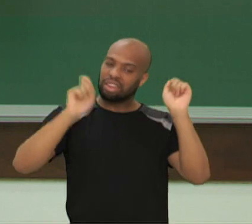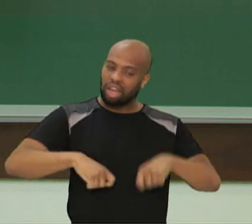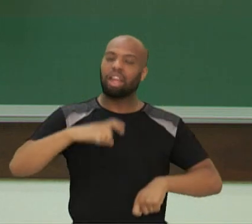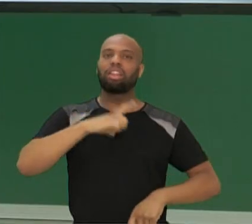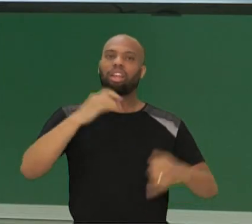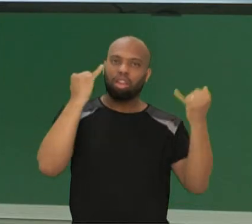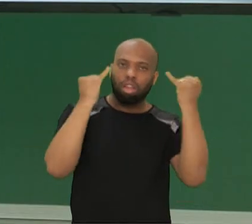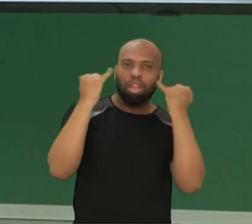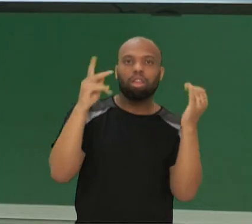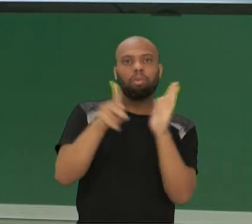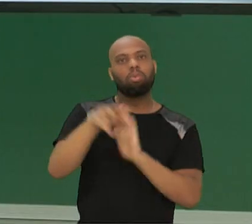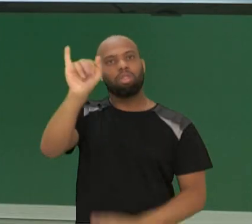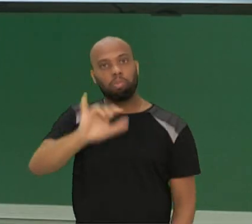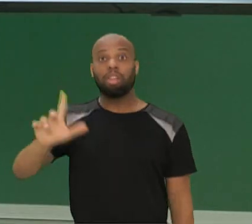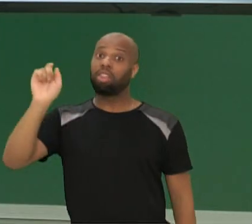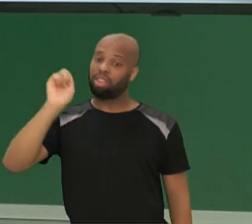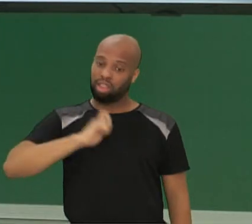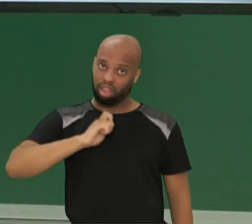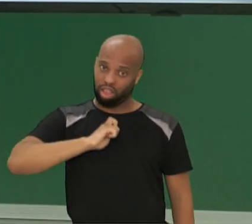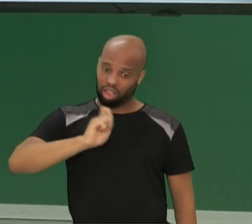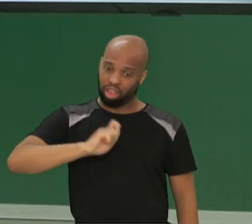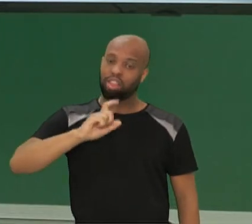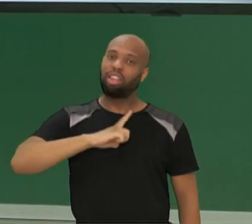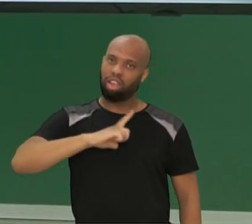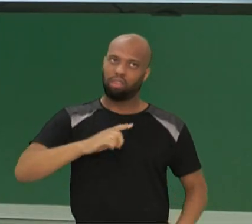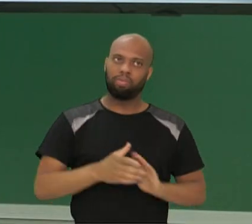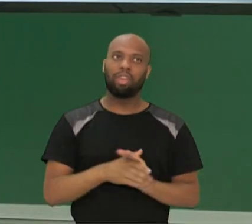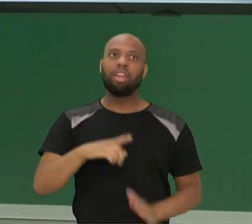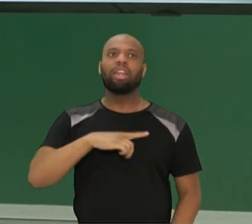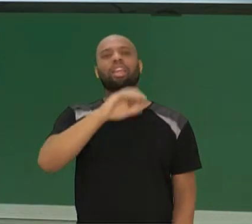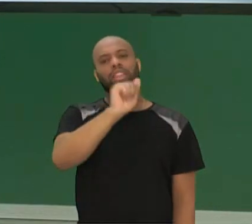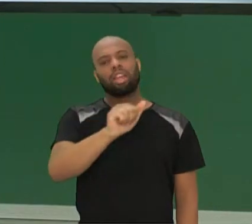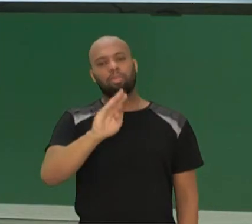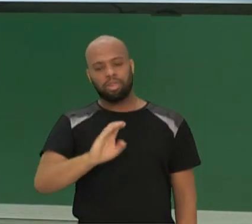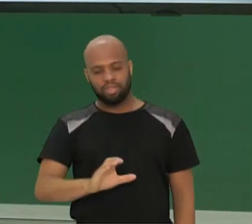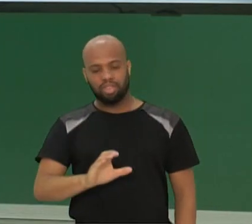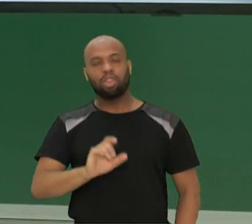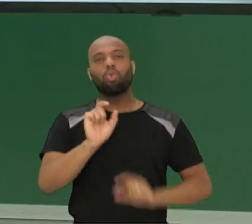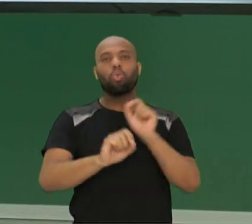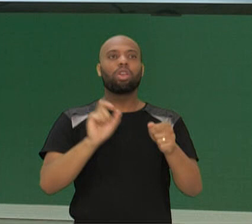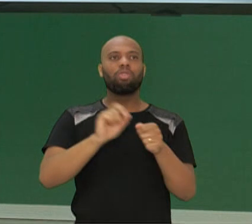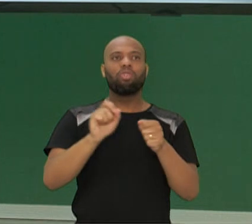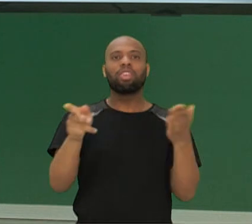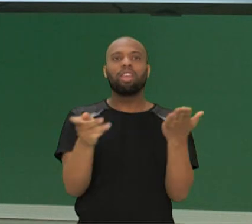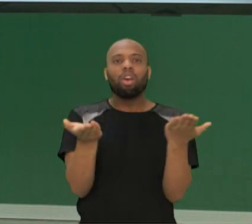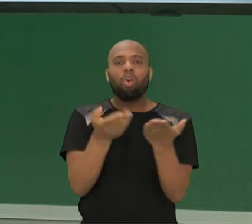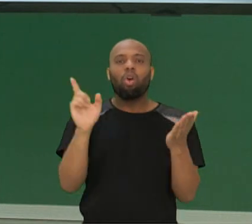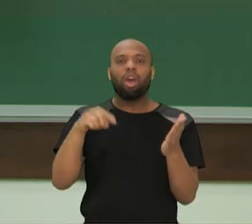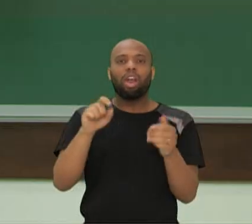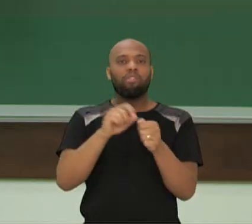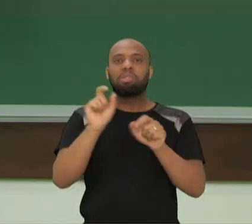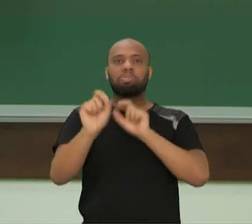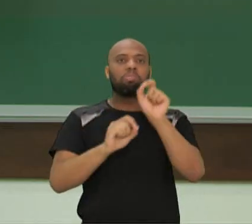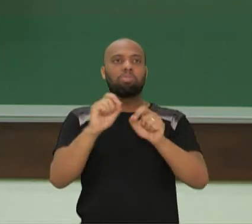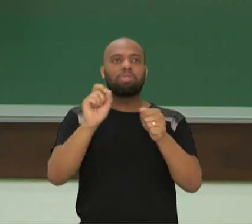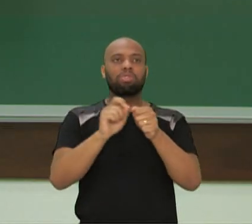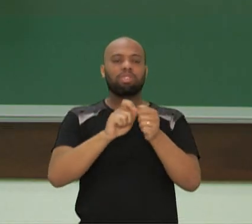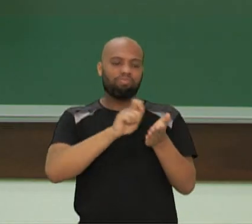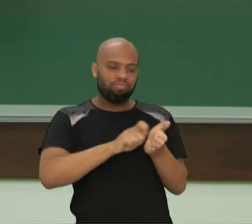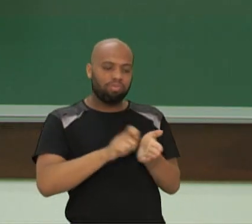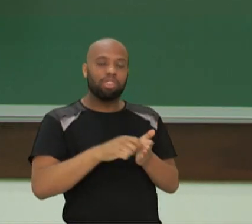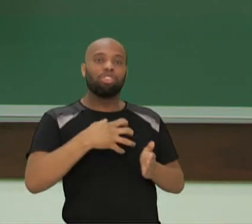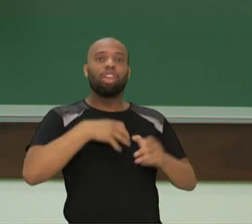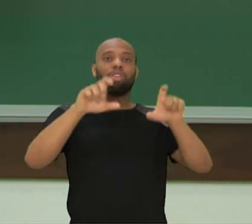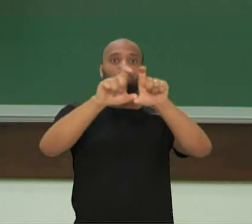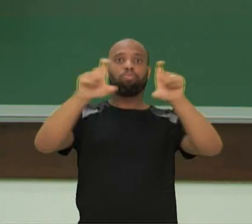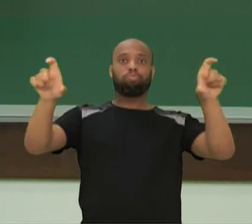esse exercício. Então, aqui eu tenho A, B e C, e o que eu tenho que fazer com essa equação, o que eu tenho que fazer com essa figura é escrever